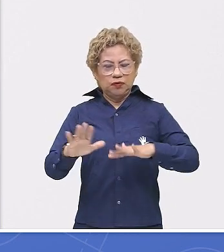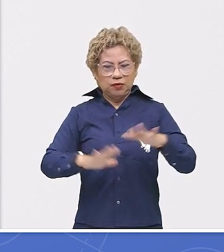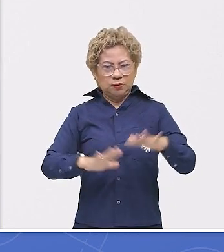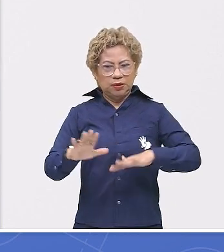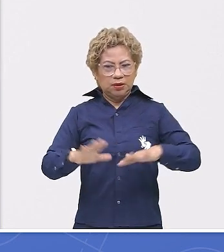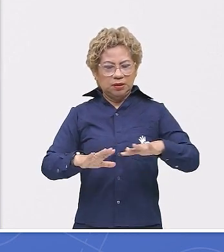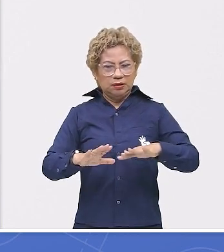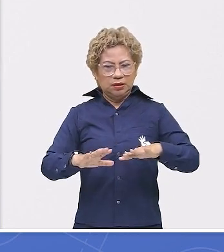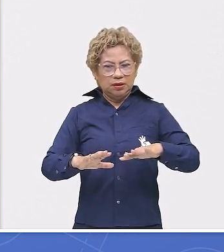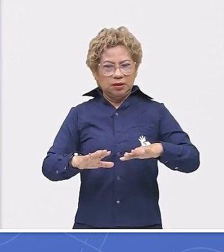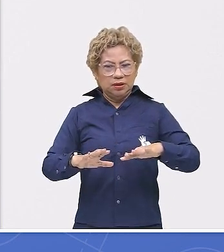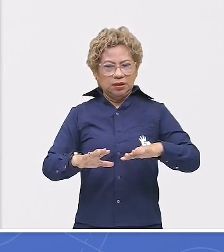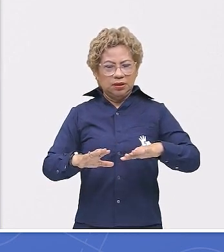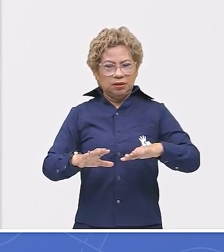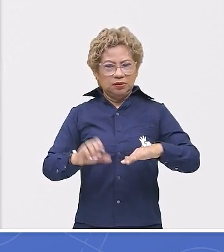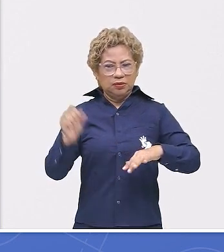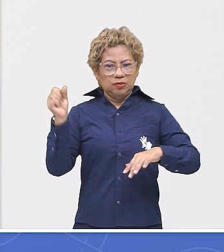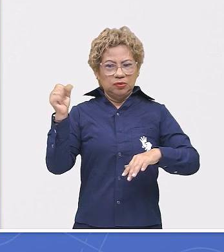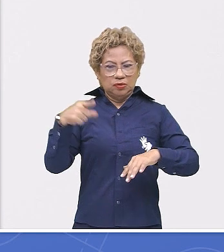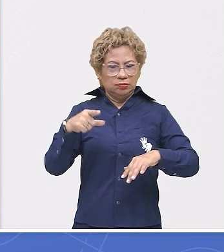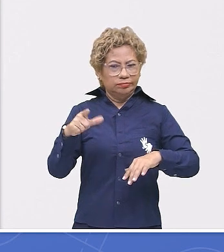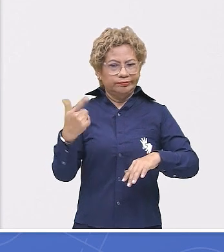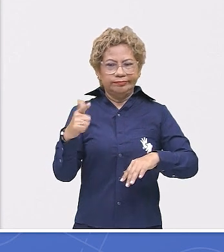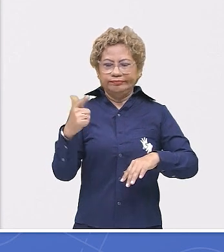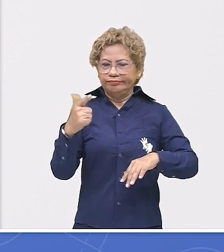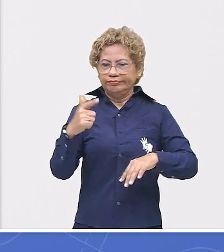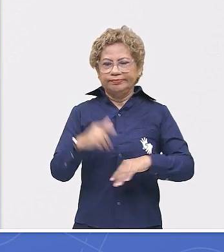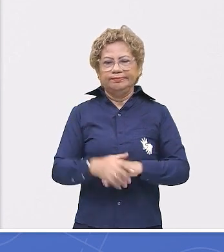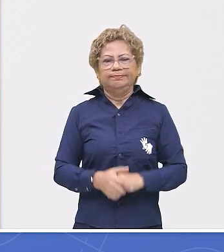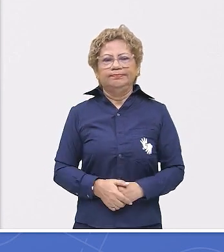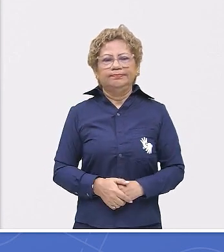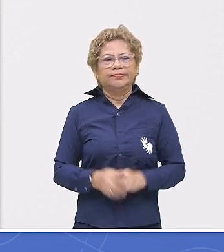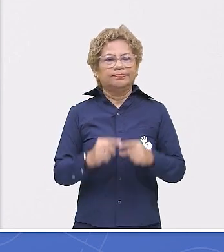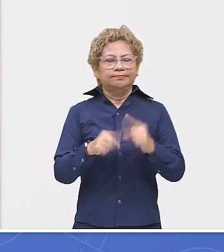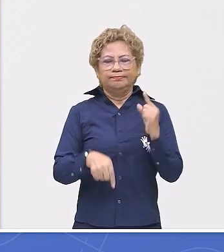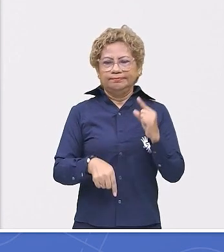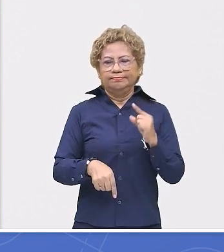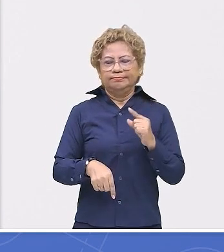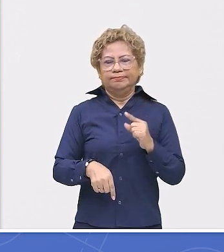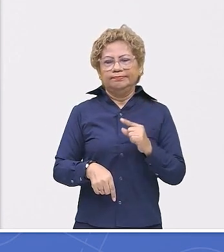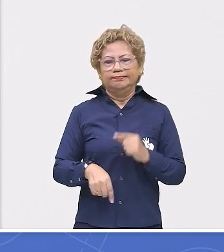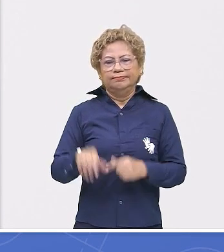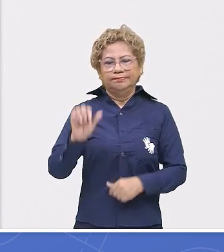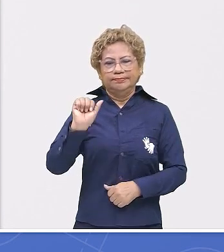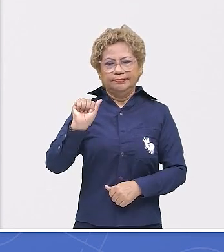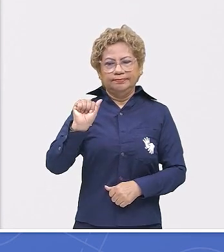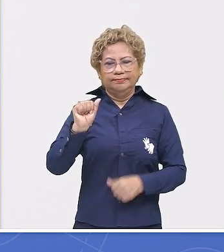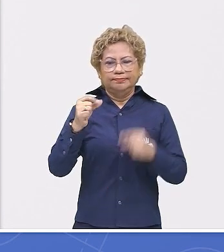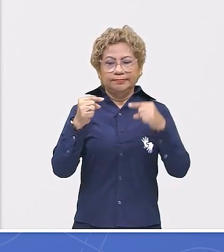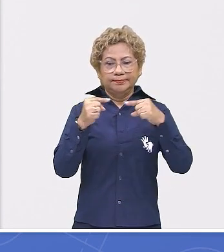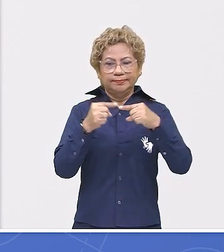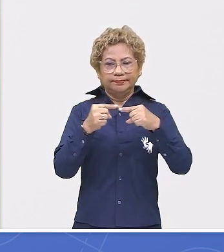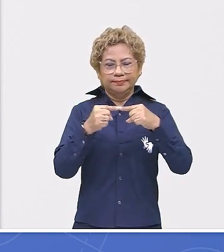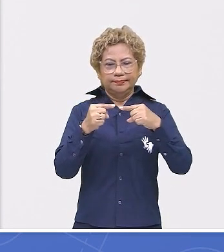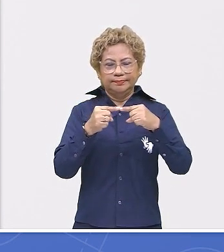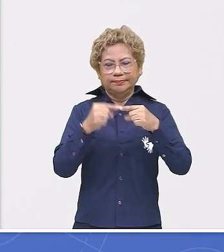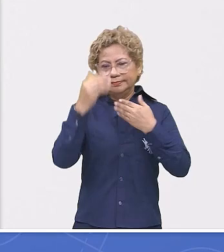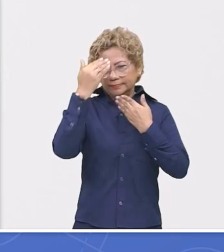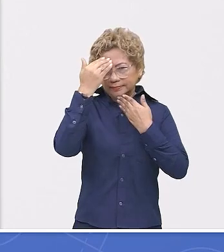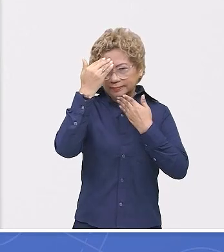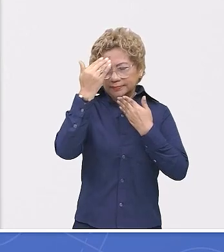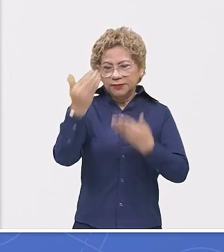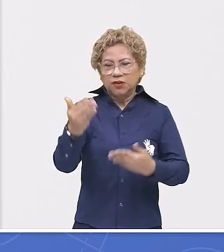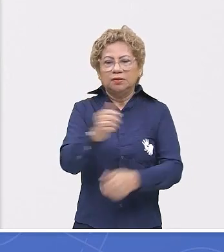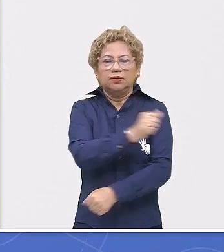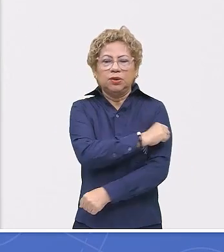de translação. Então, a letra correta, gente, da segunda questão é realmente a letra A, a maioria aí também respondeu. Muito obrigada